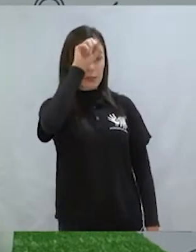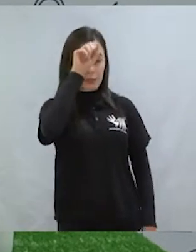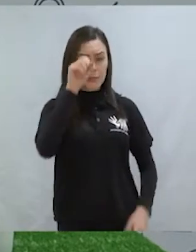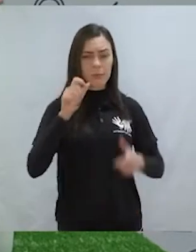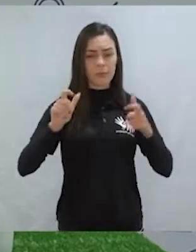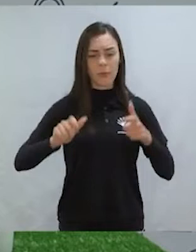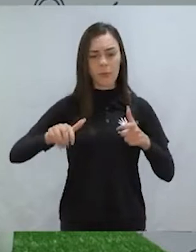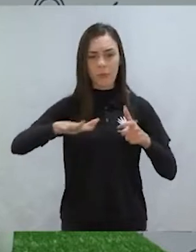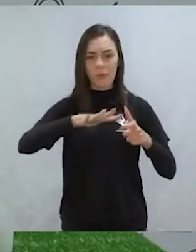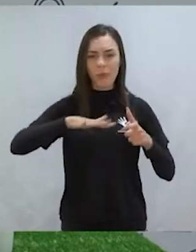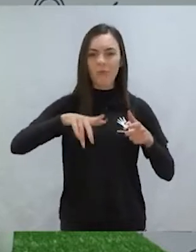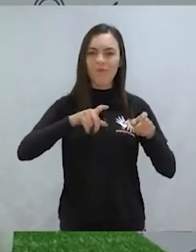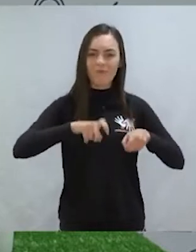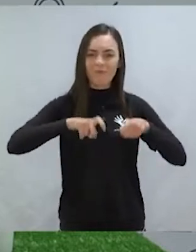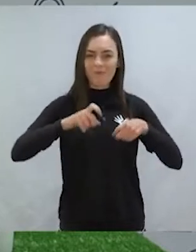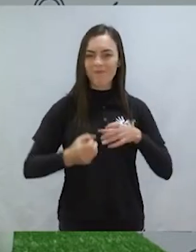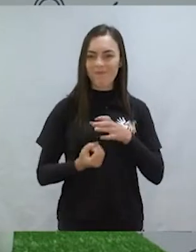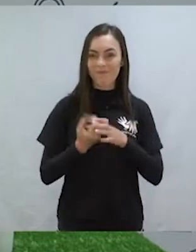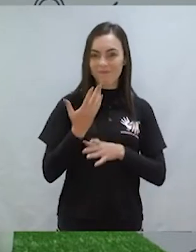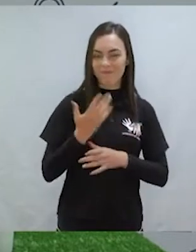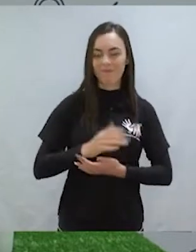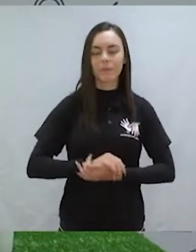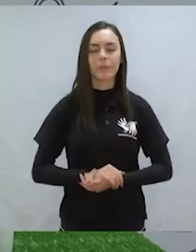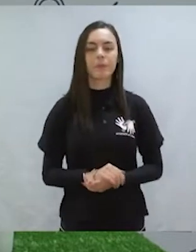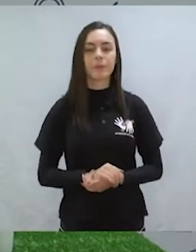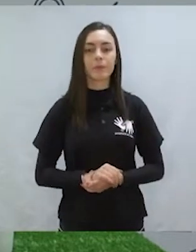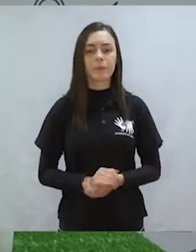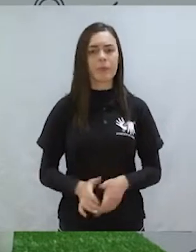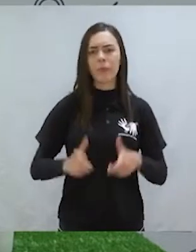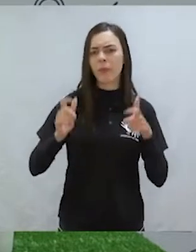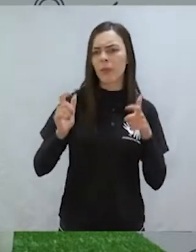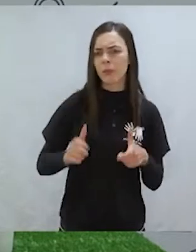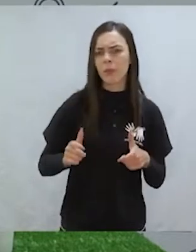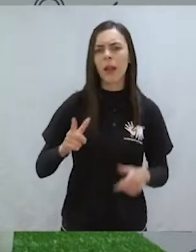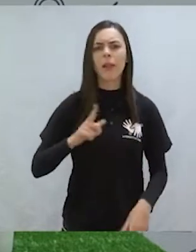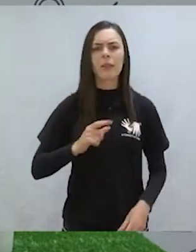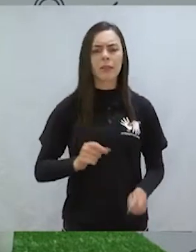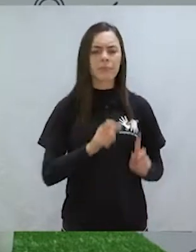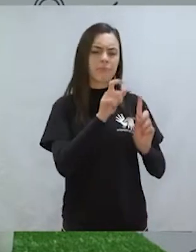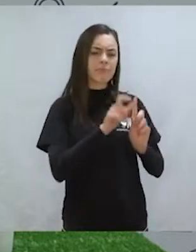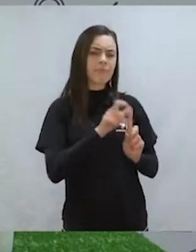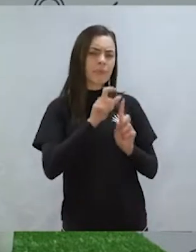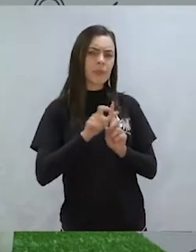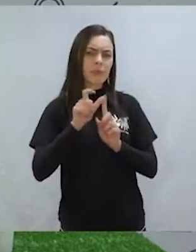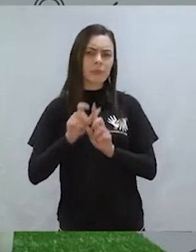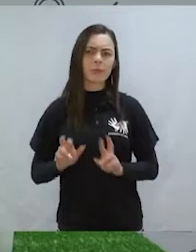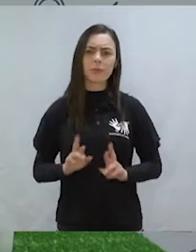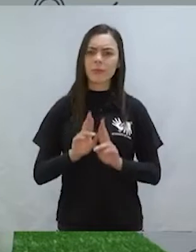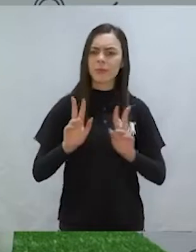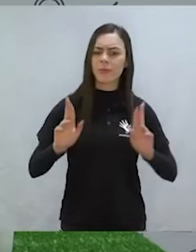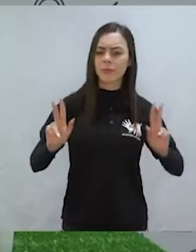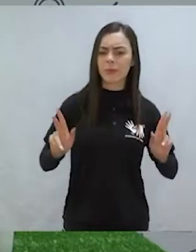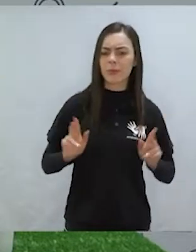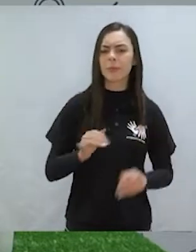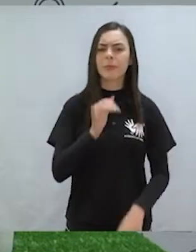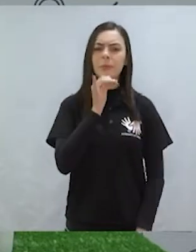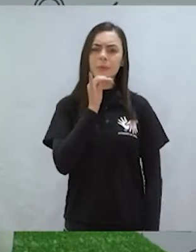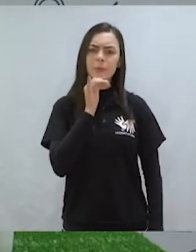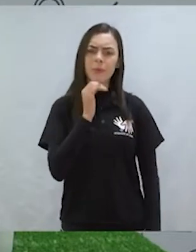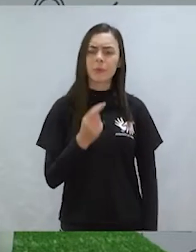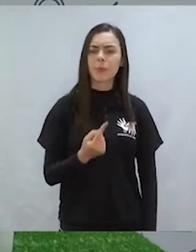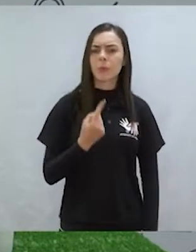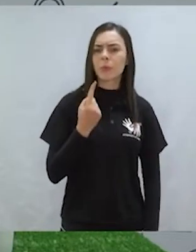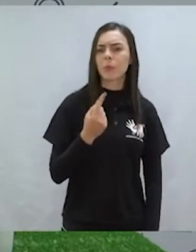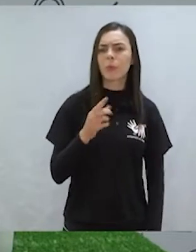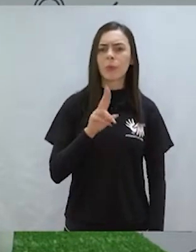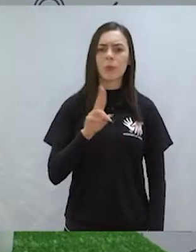inspirou em criar este sítio. E neste sítio, ele também colocou alguns personagens. Um dos personagens que